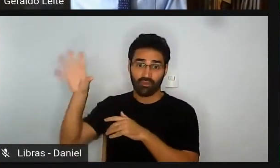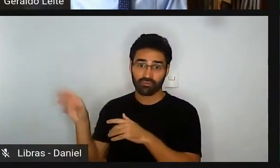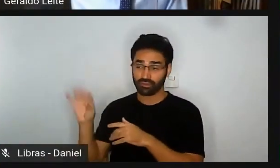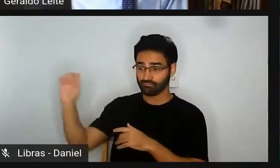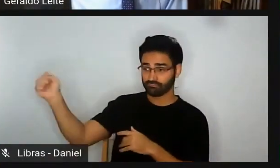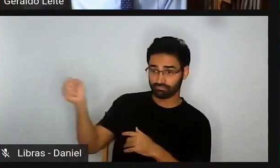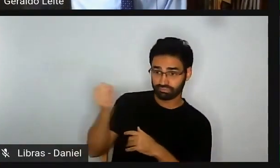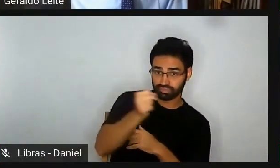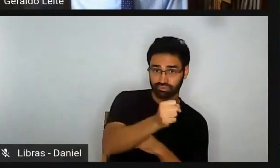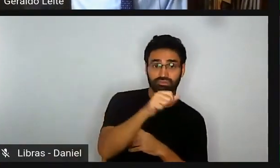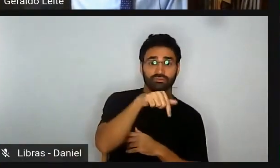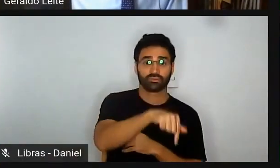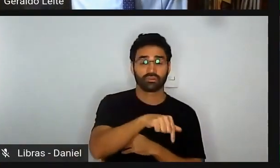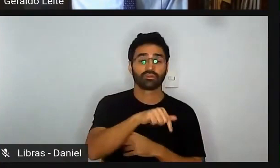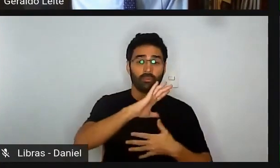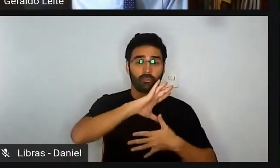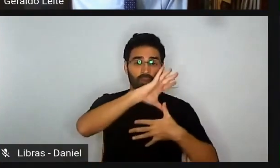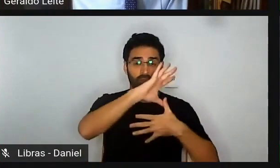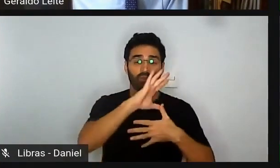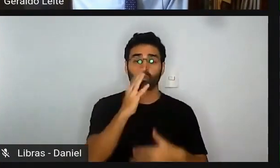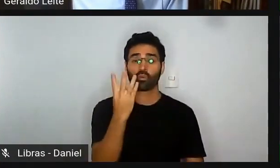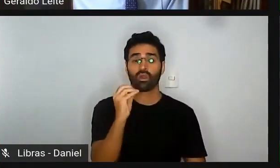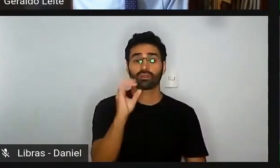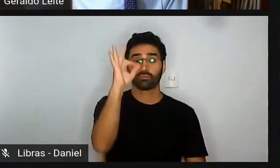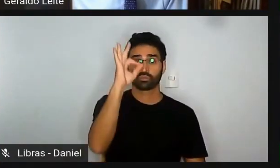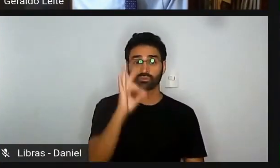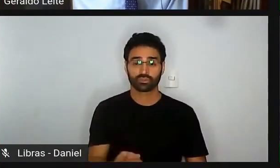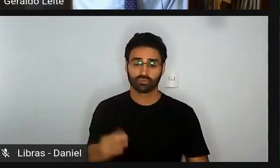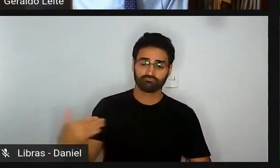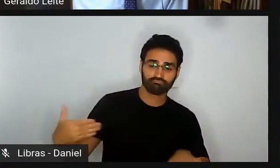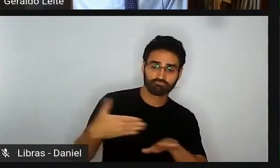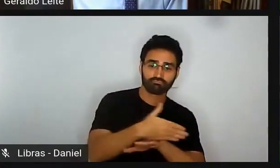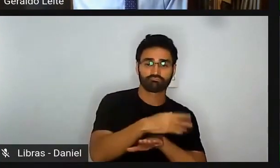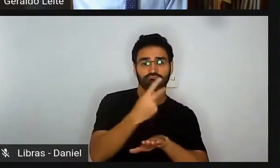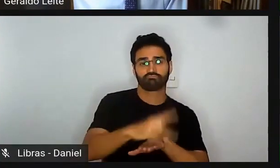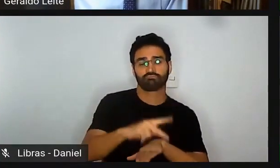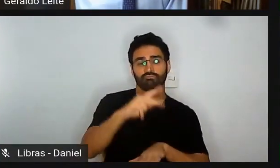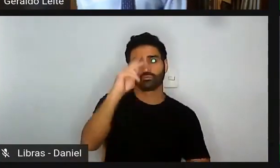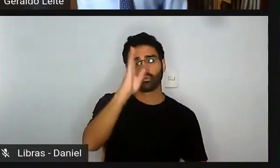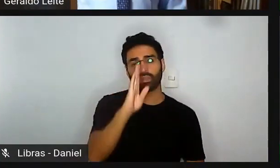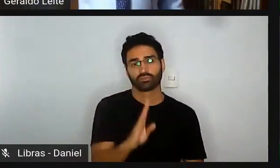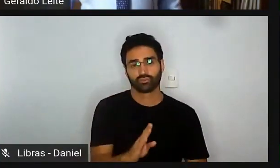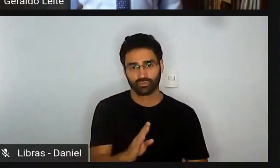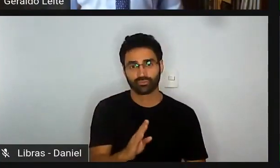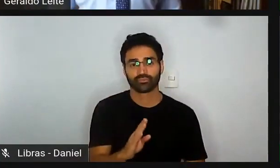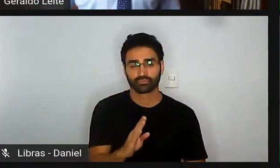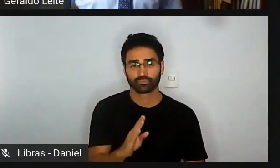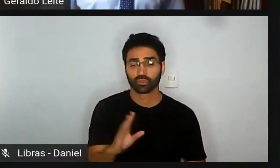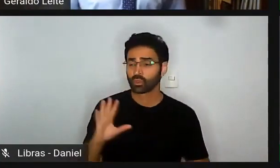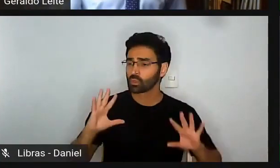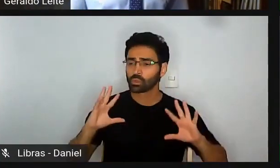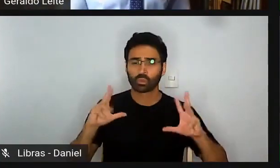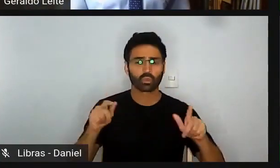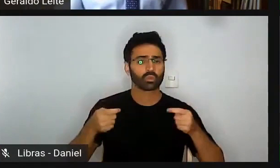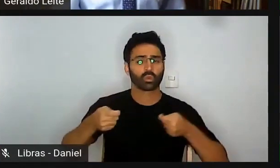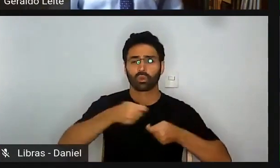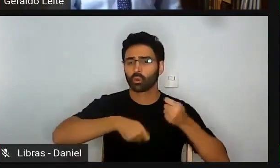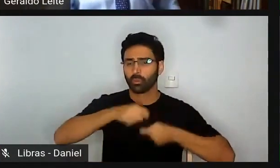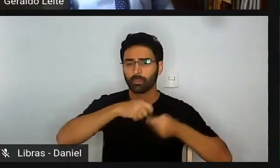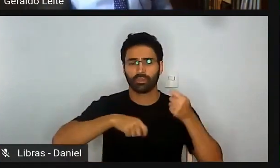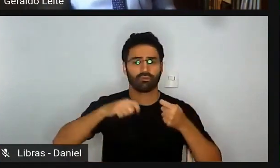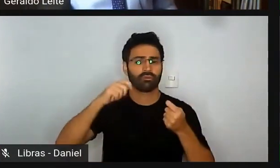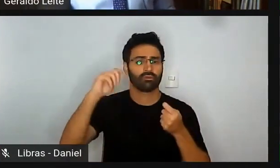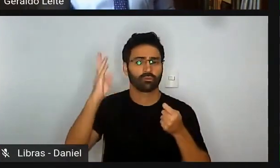para a América, 40% desembarcaram no território brasileiro. Toda a economia brasileira, a começar